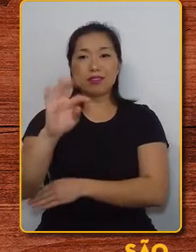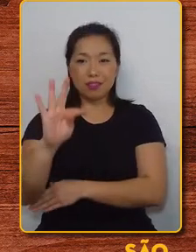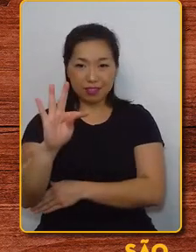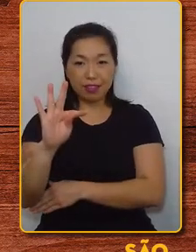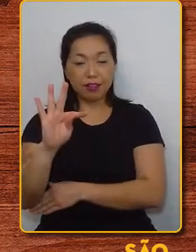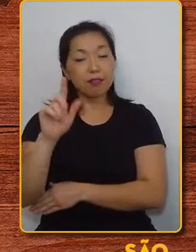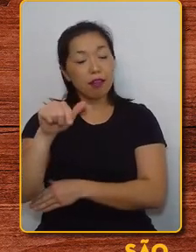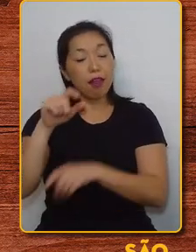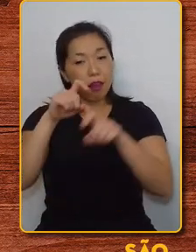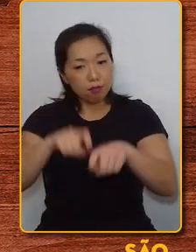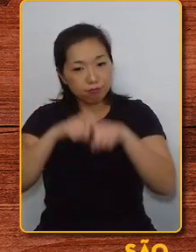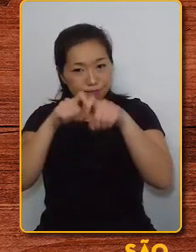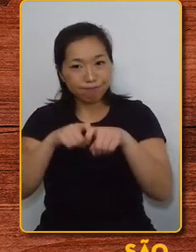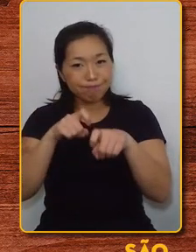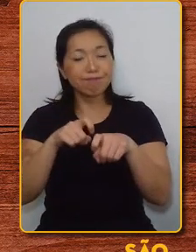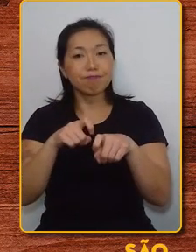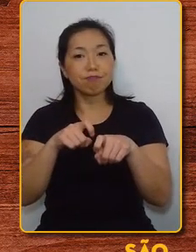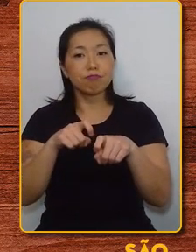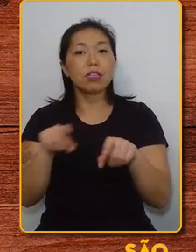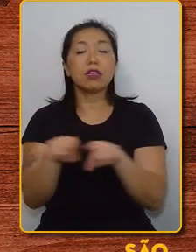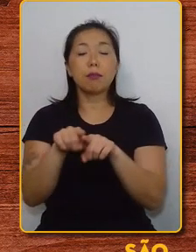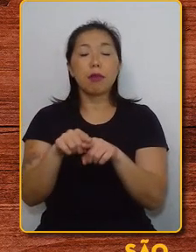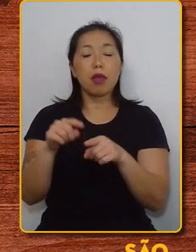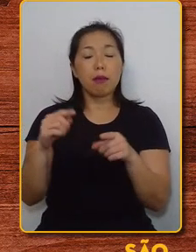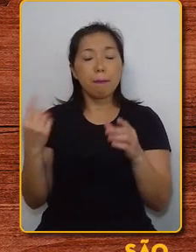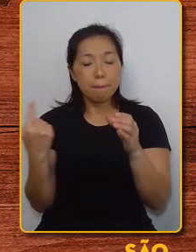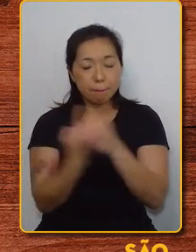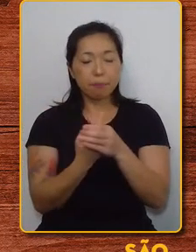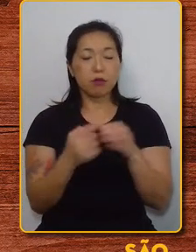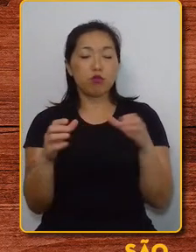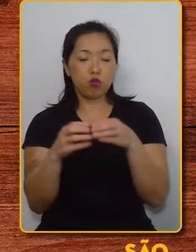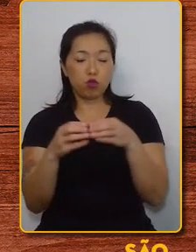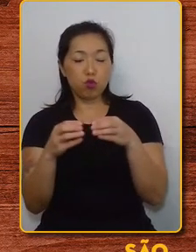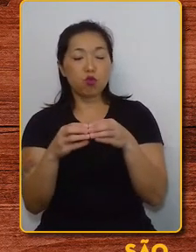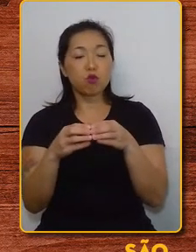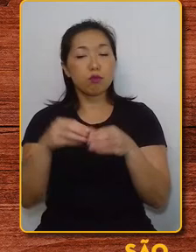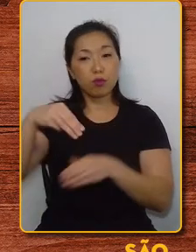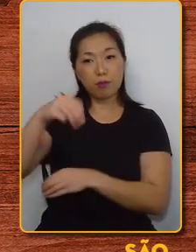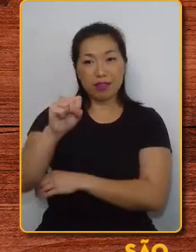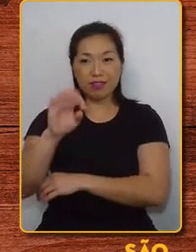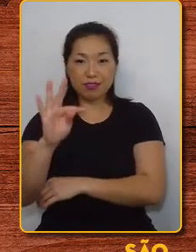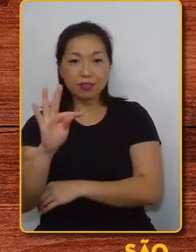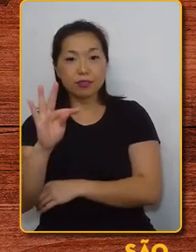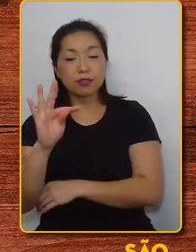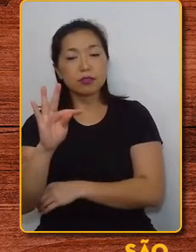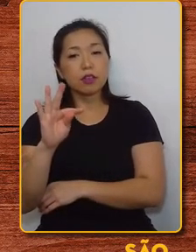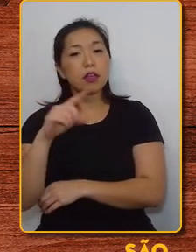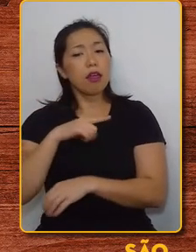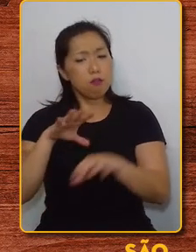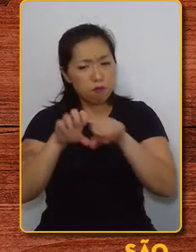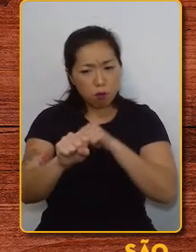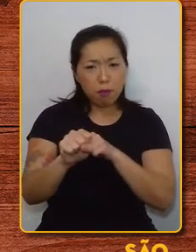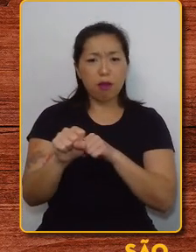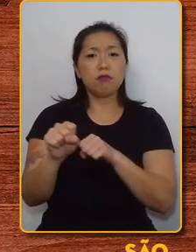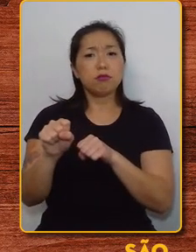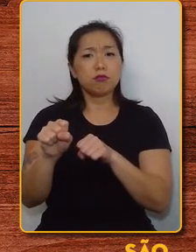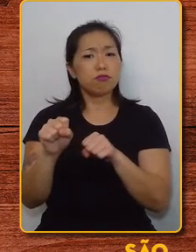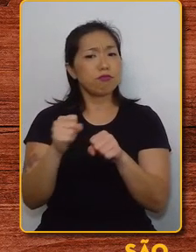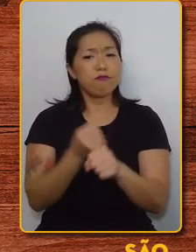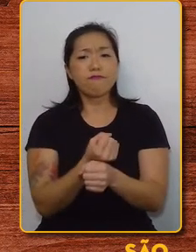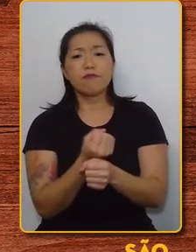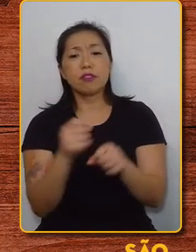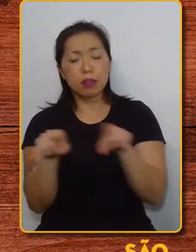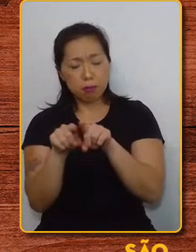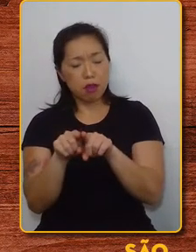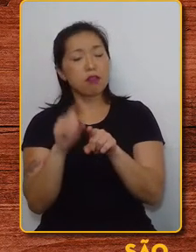membro da Coordenação Nacional do MST, formado em Ciências Sociais, com vários artigos e entrevistas muito relevantes sobre o tema